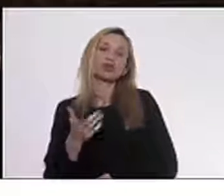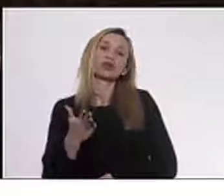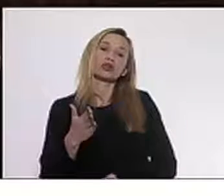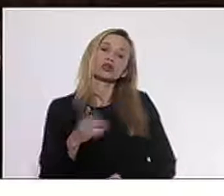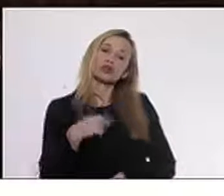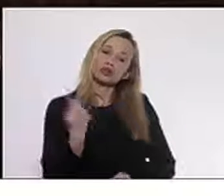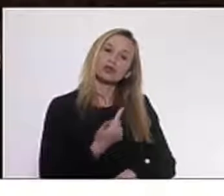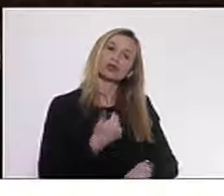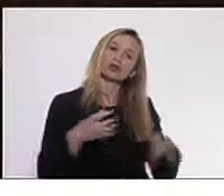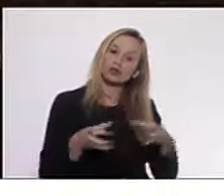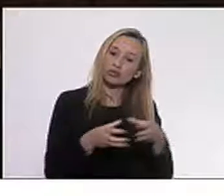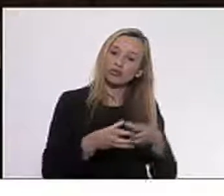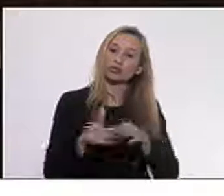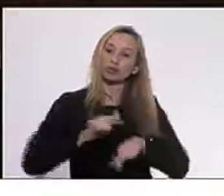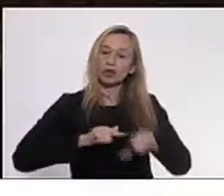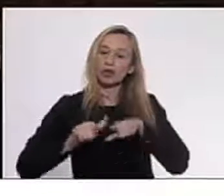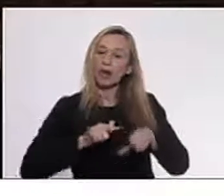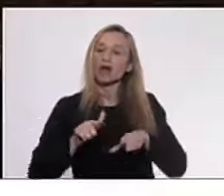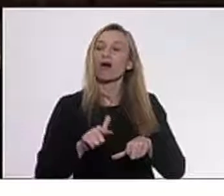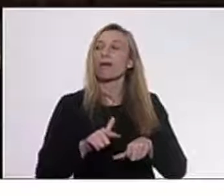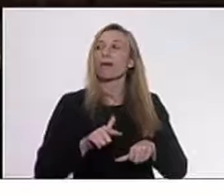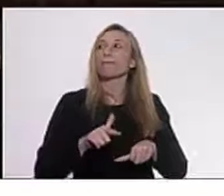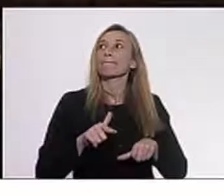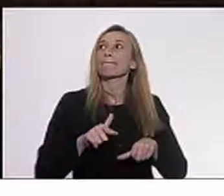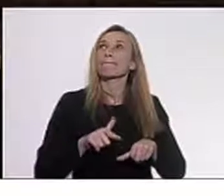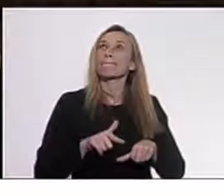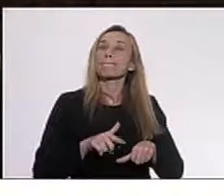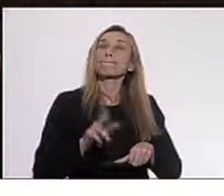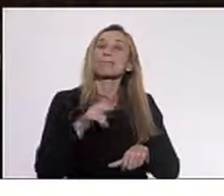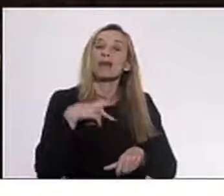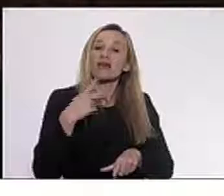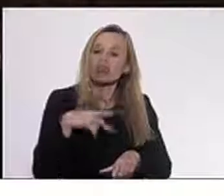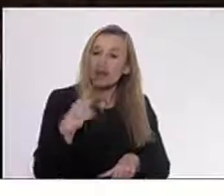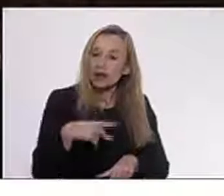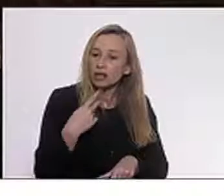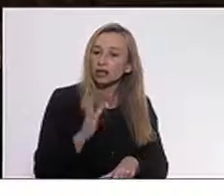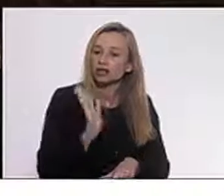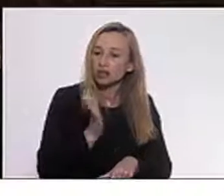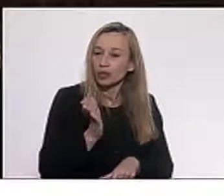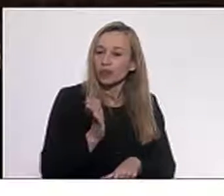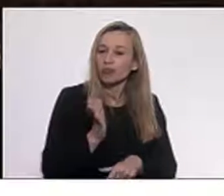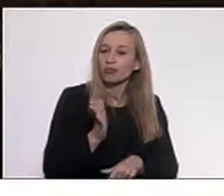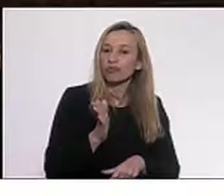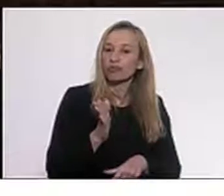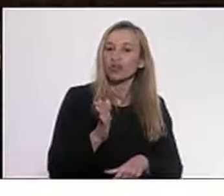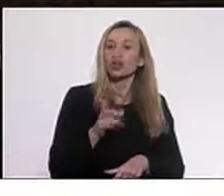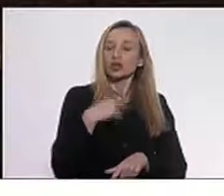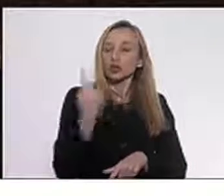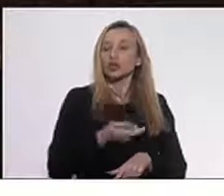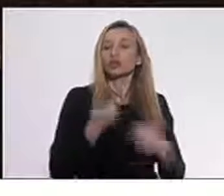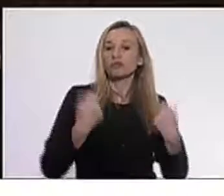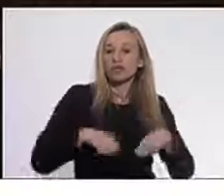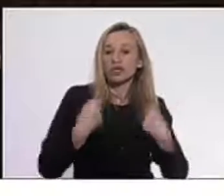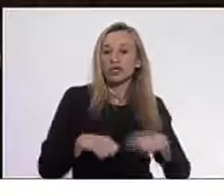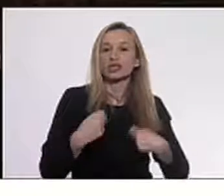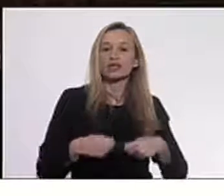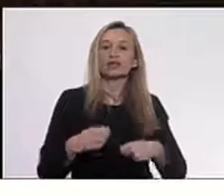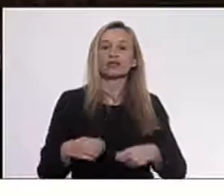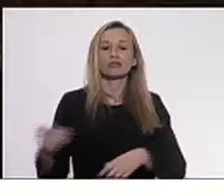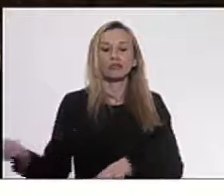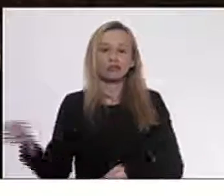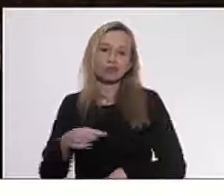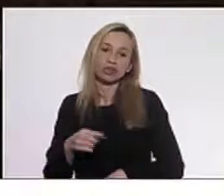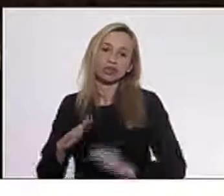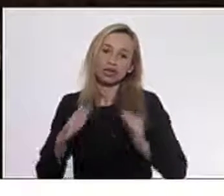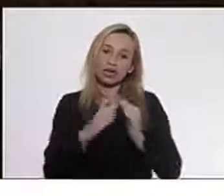comissão de trabalho, e falando-se já em recessão. Então, nós precisamos trazer para essa